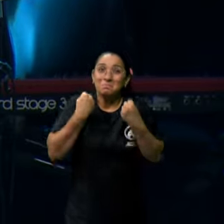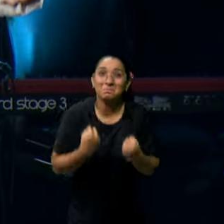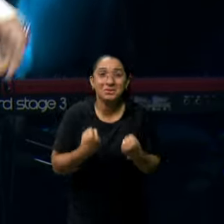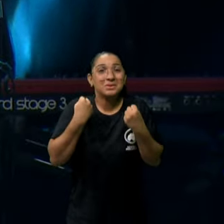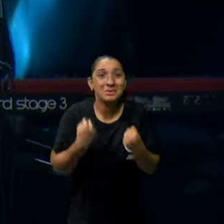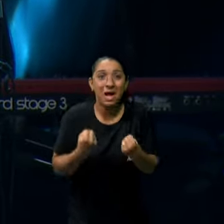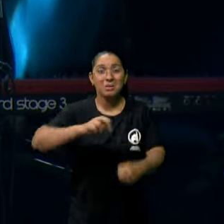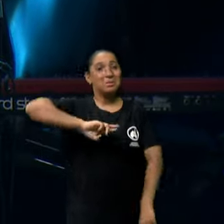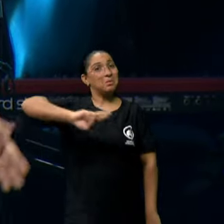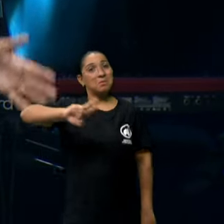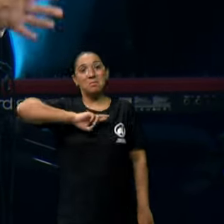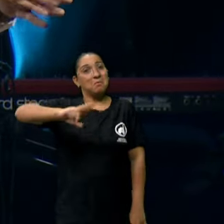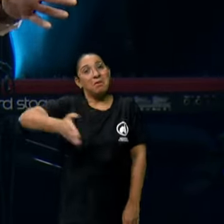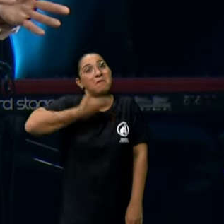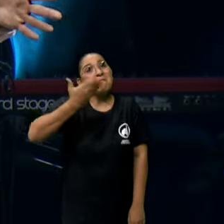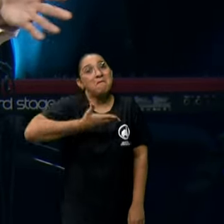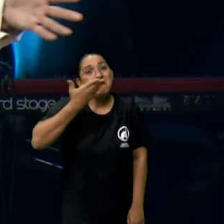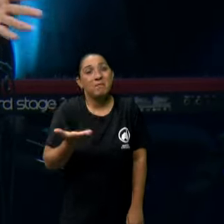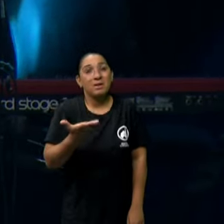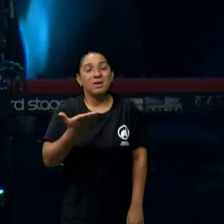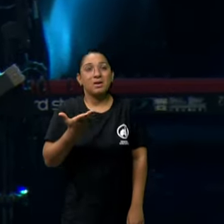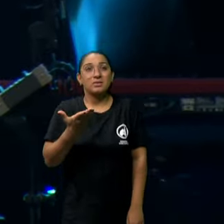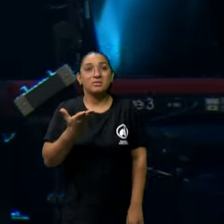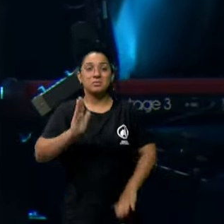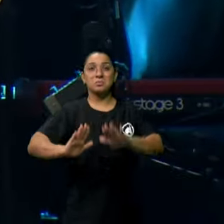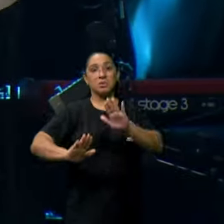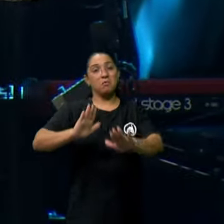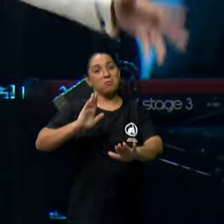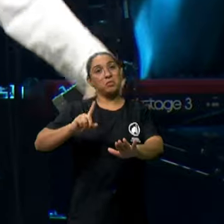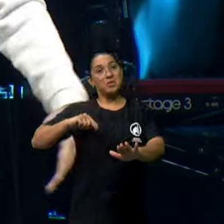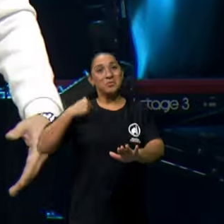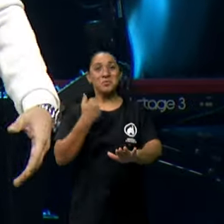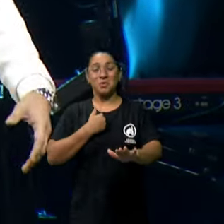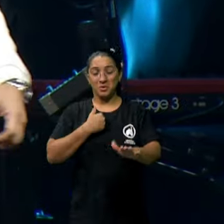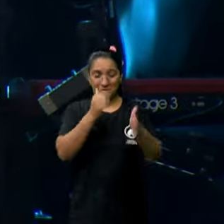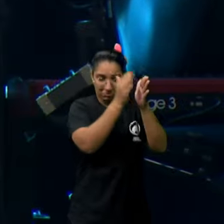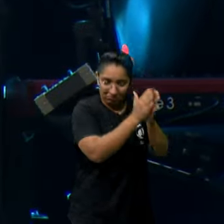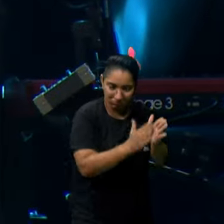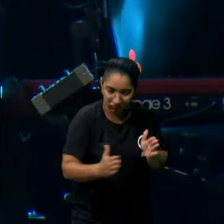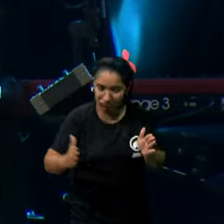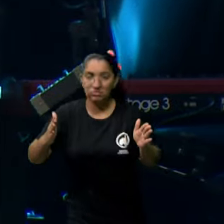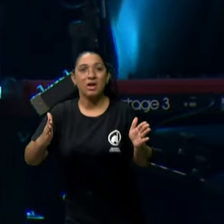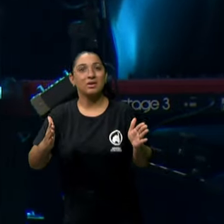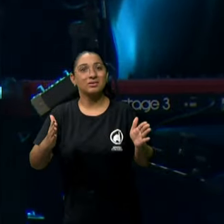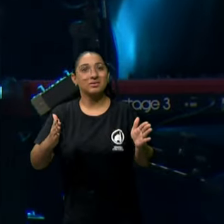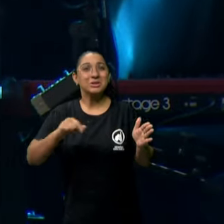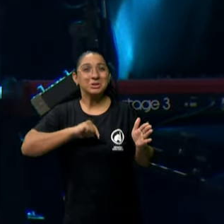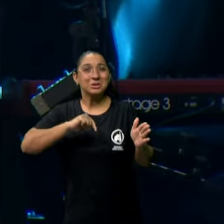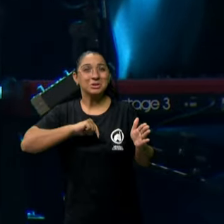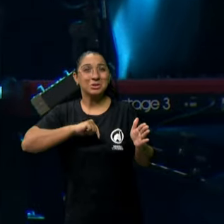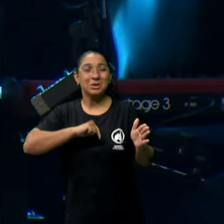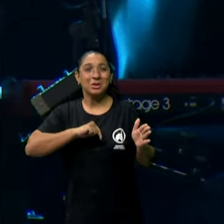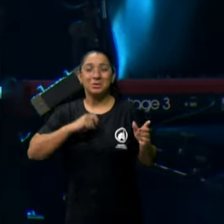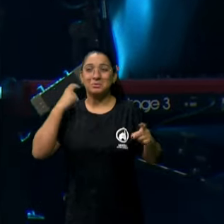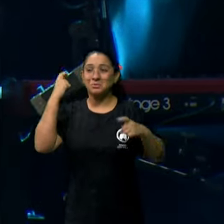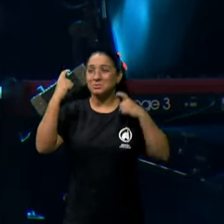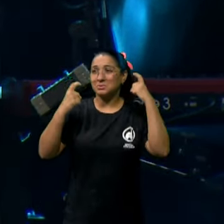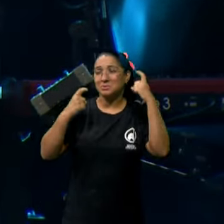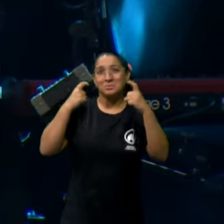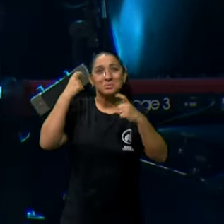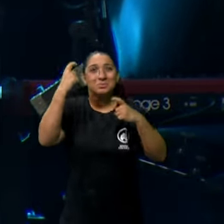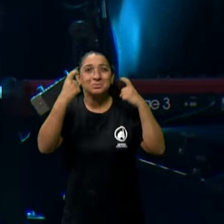destino na nossa atrapalhamos isso ao longo da nossa vida com fatos com obra e chega uma hora que